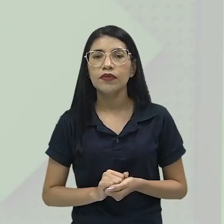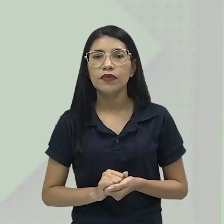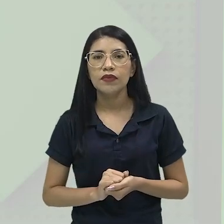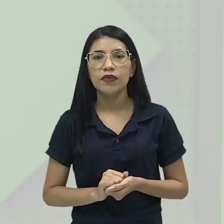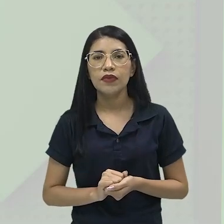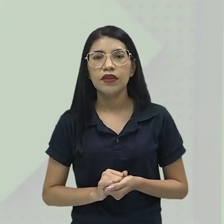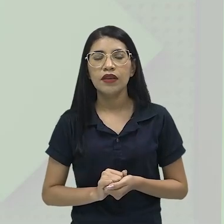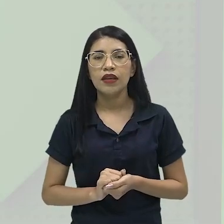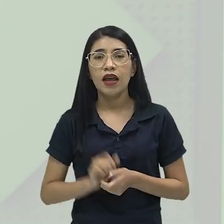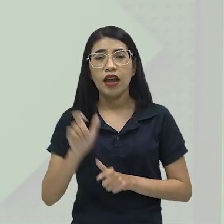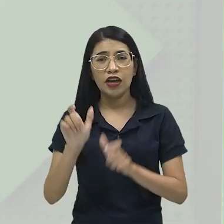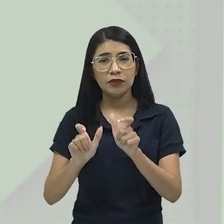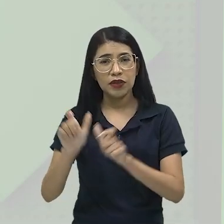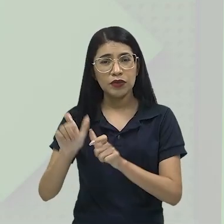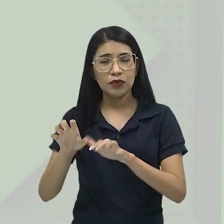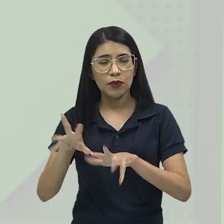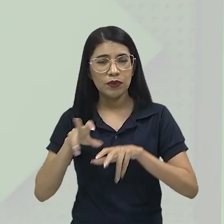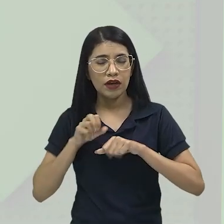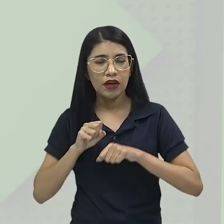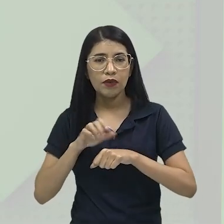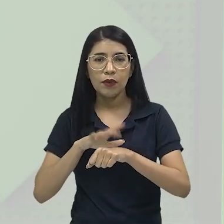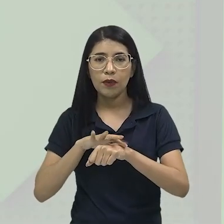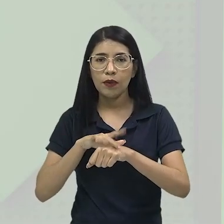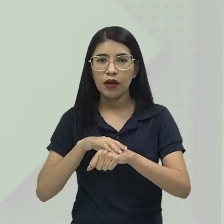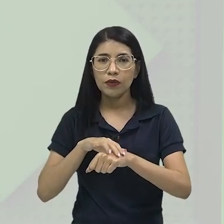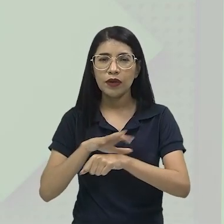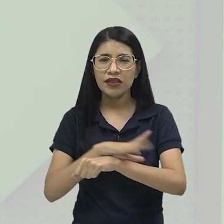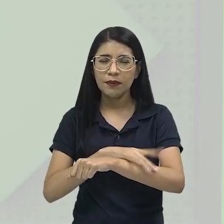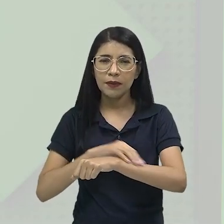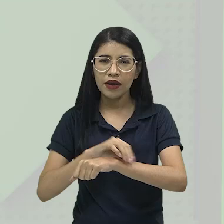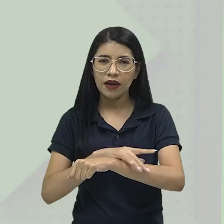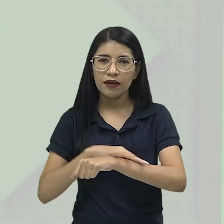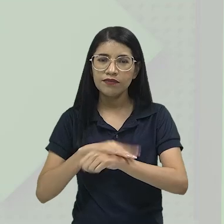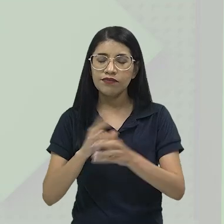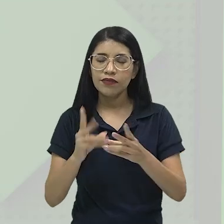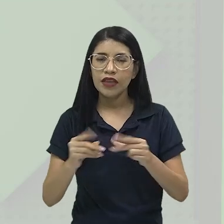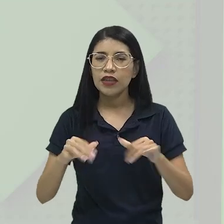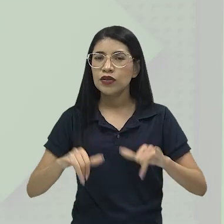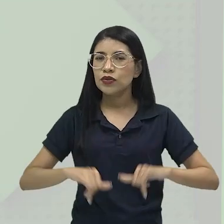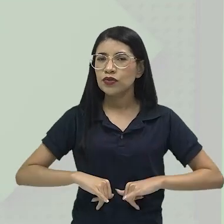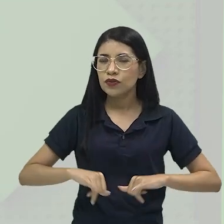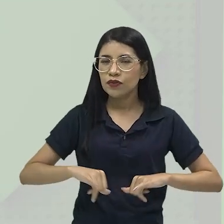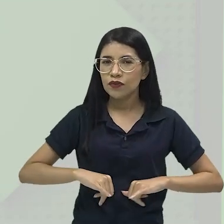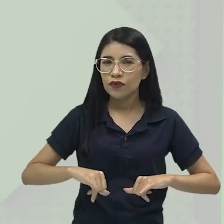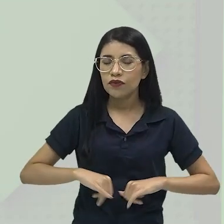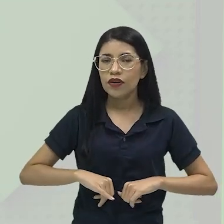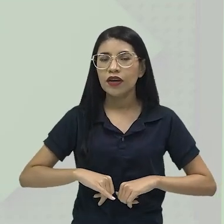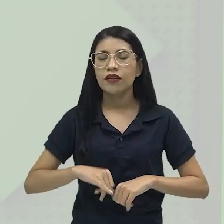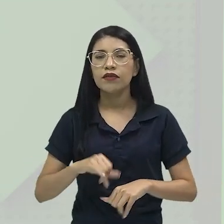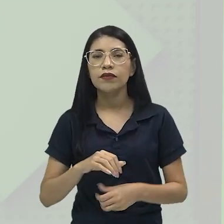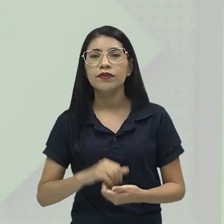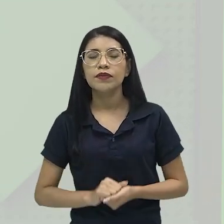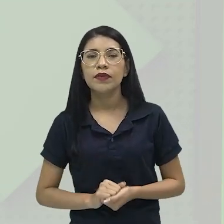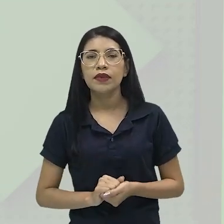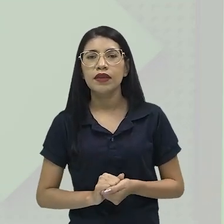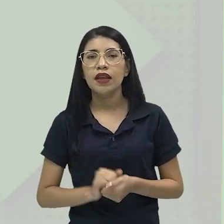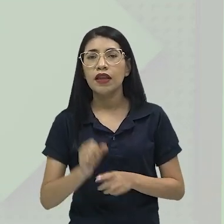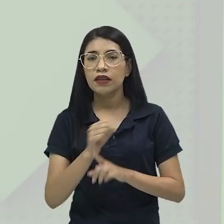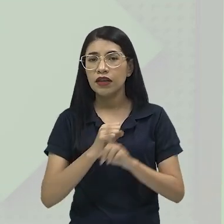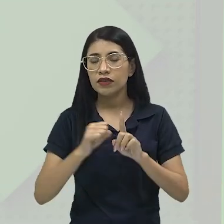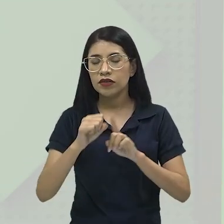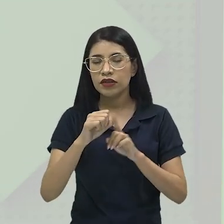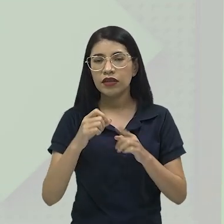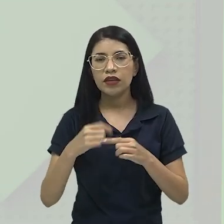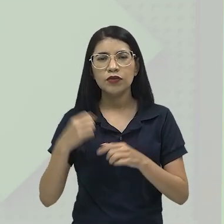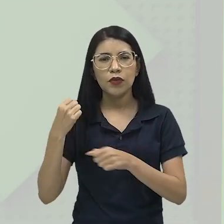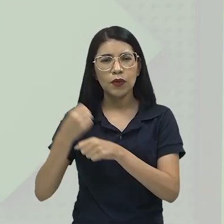os rancenianos, né, as pessoas que tinham essa doença, sofreram muito essa questão social por